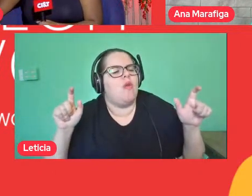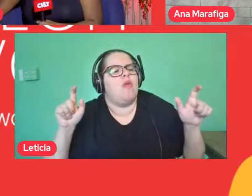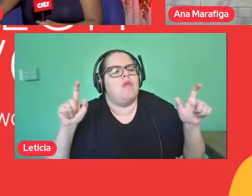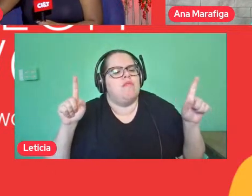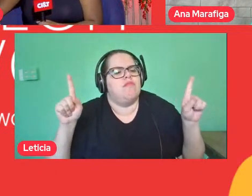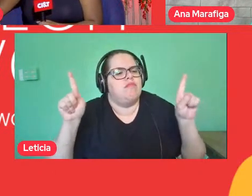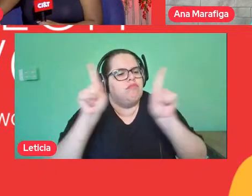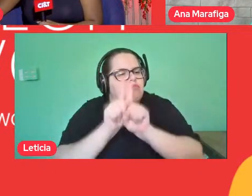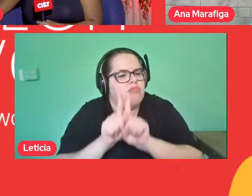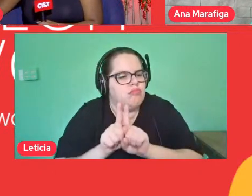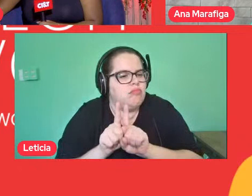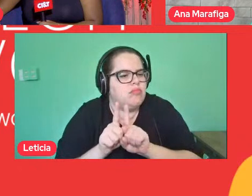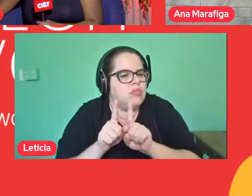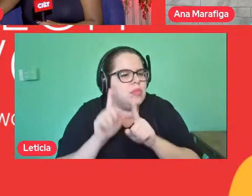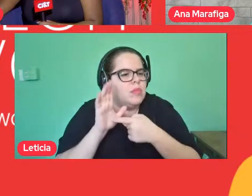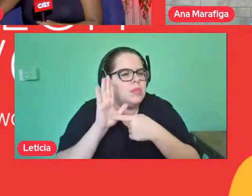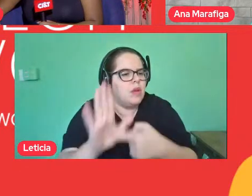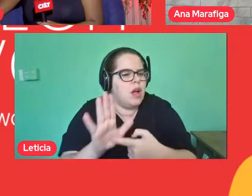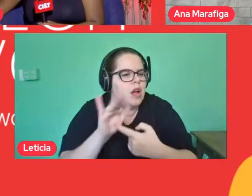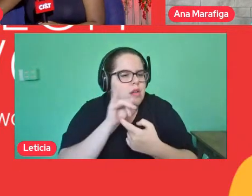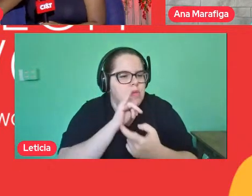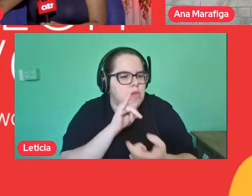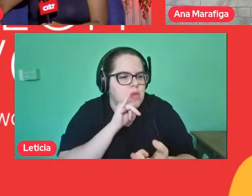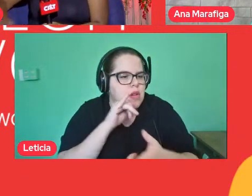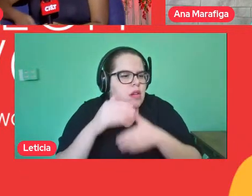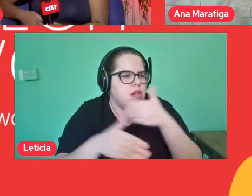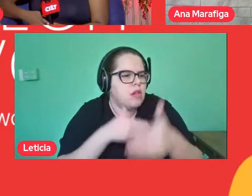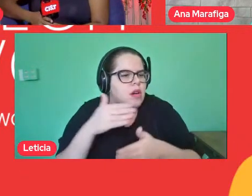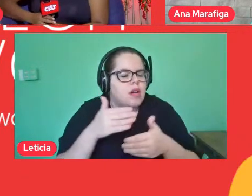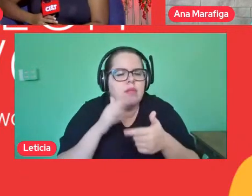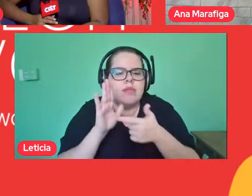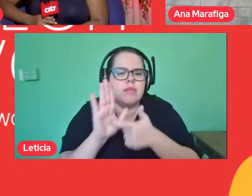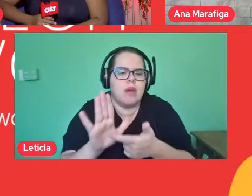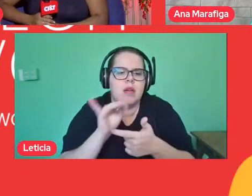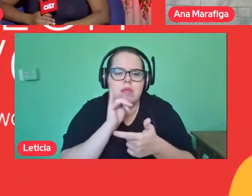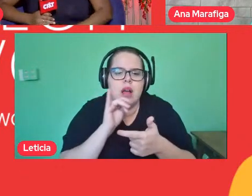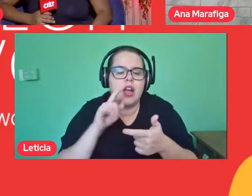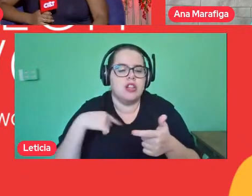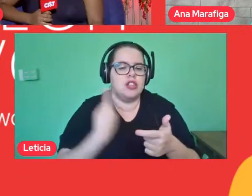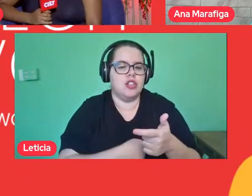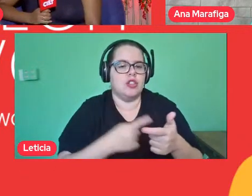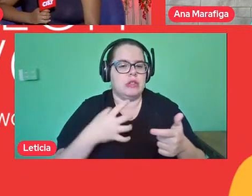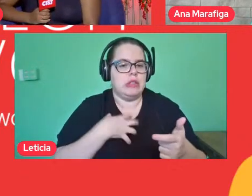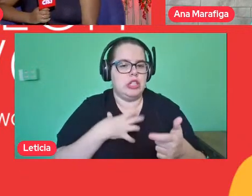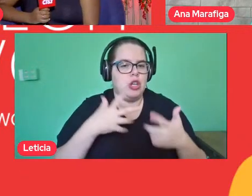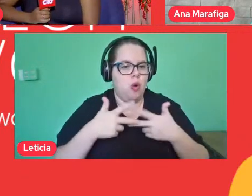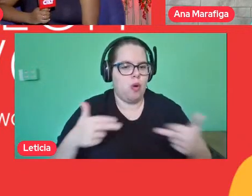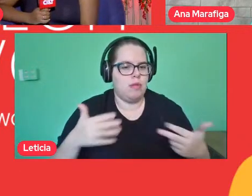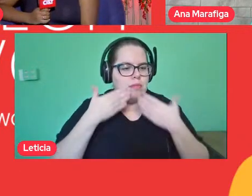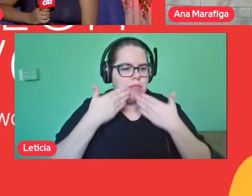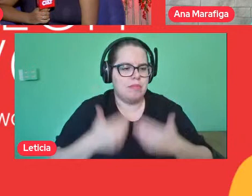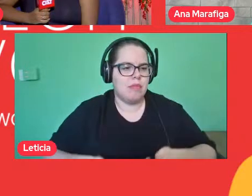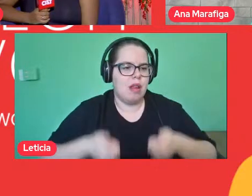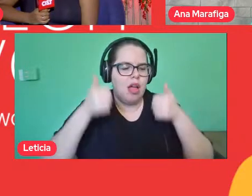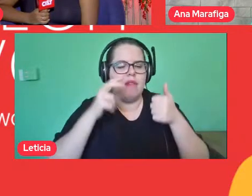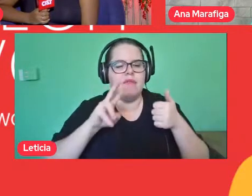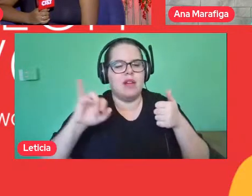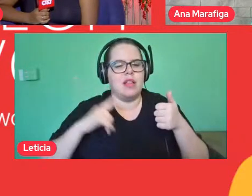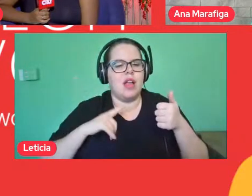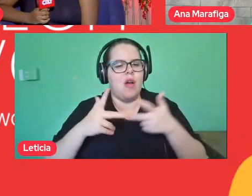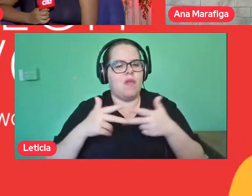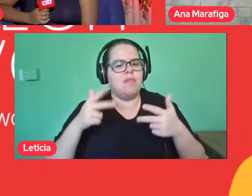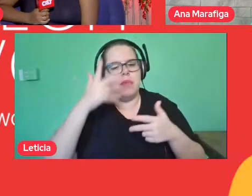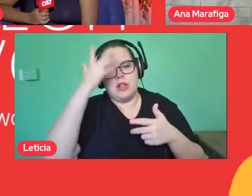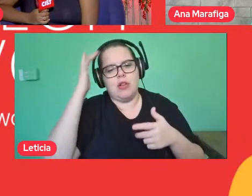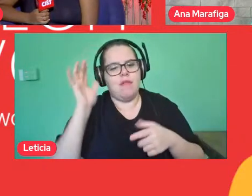você. Exponha as suas vulnerabilidades e que as coisas vão melhorar e com certeza vai ter alguém do seu lado que vai poder te